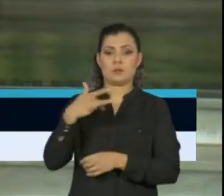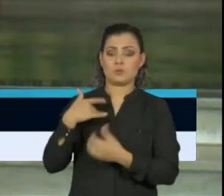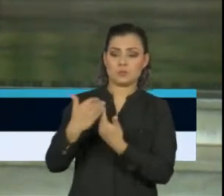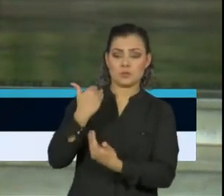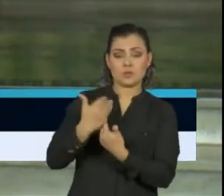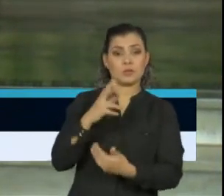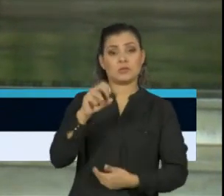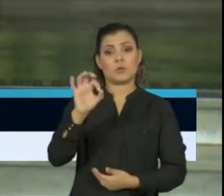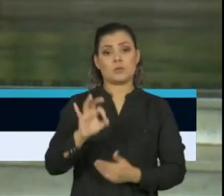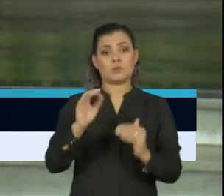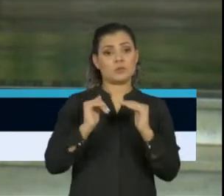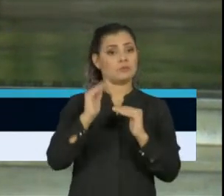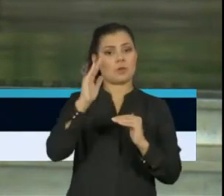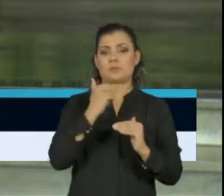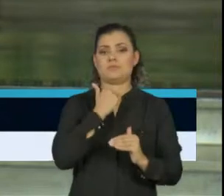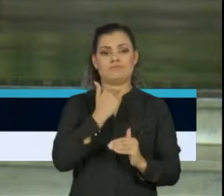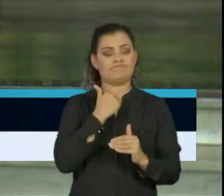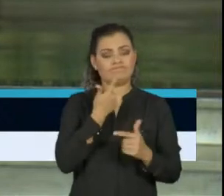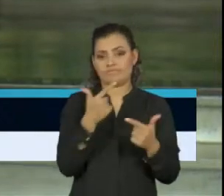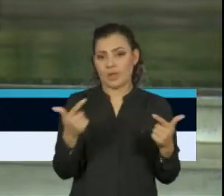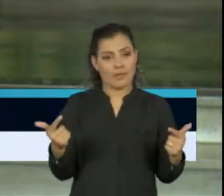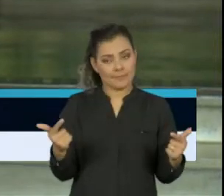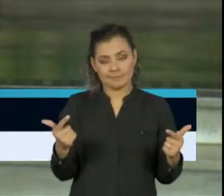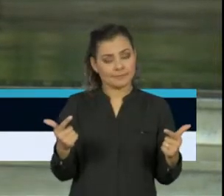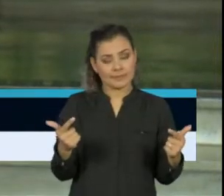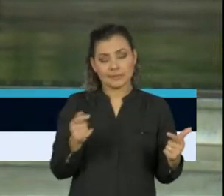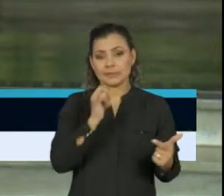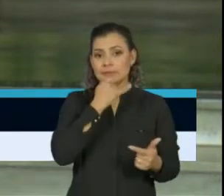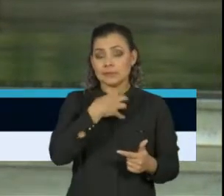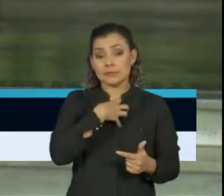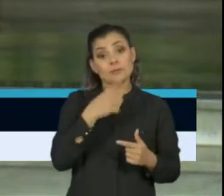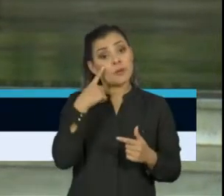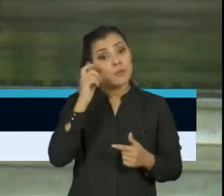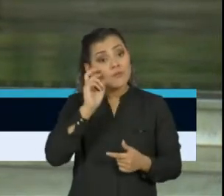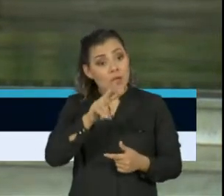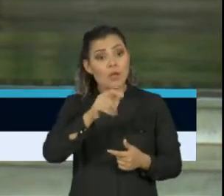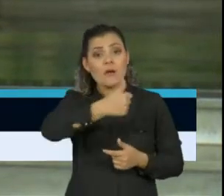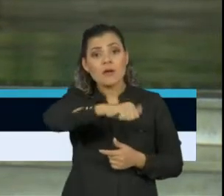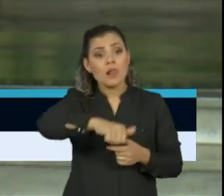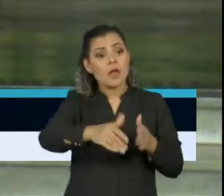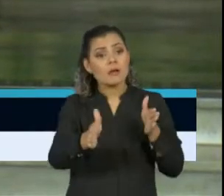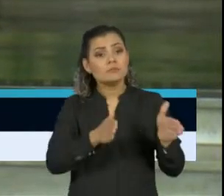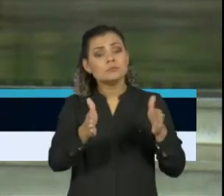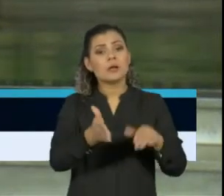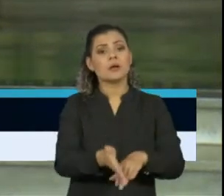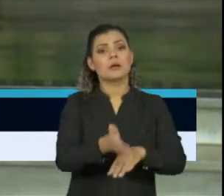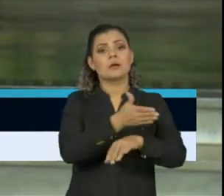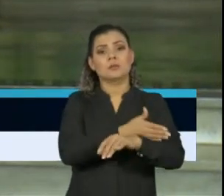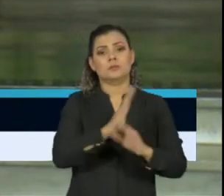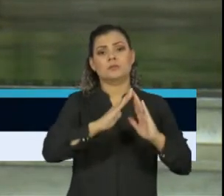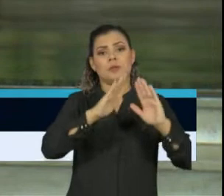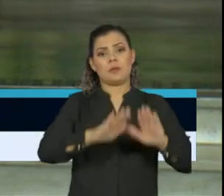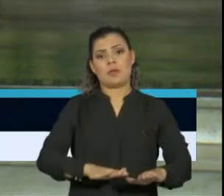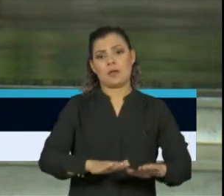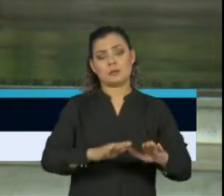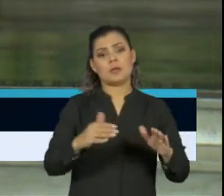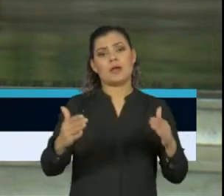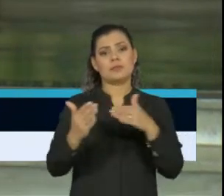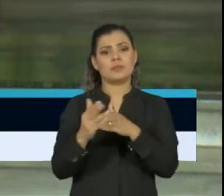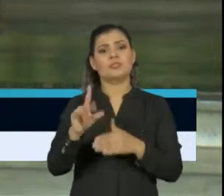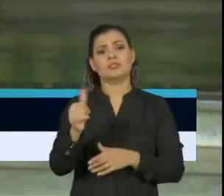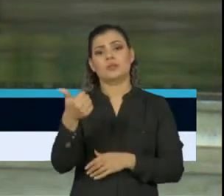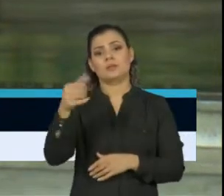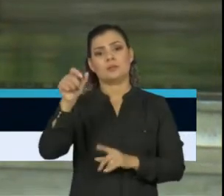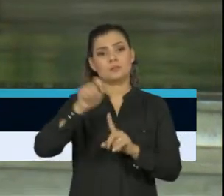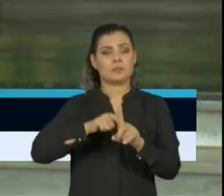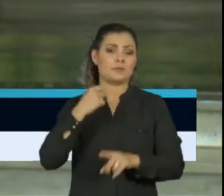a 50%, poderemos rever a decisão da etapa que sucede a atual quarentena, que vai até o dia